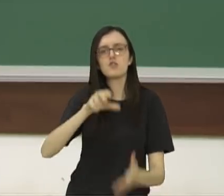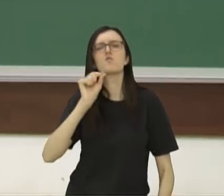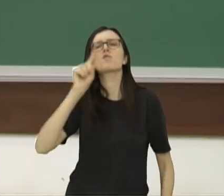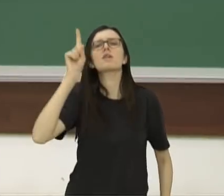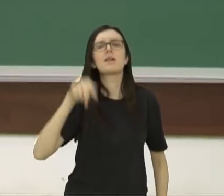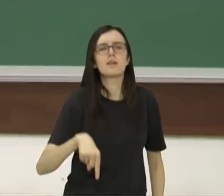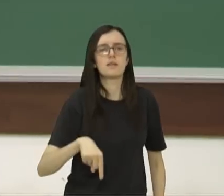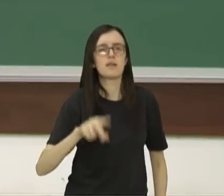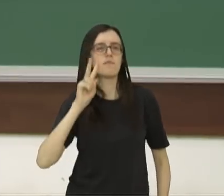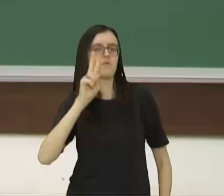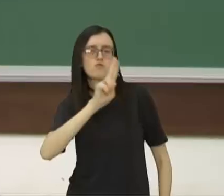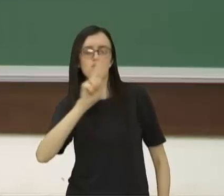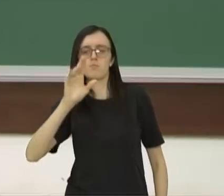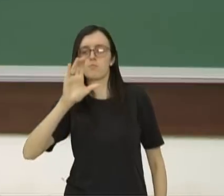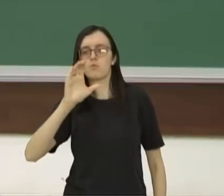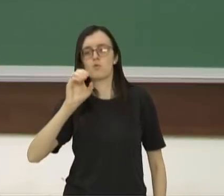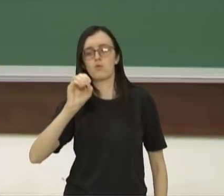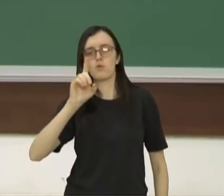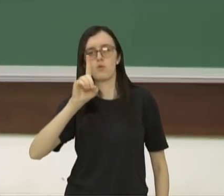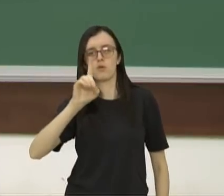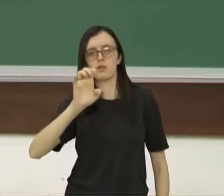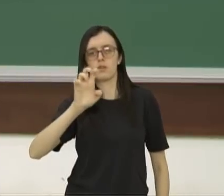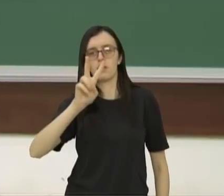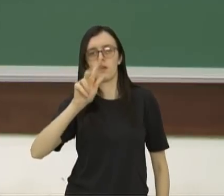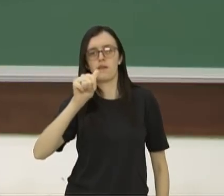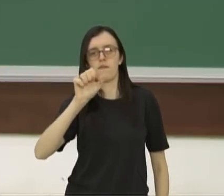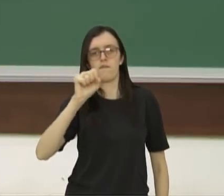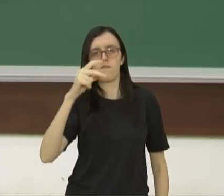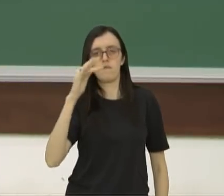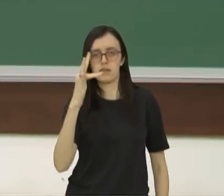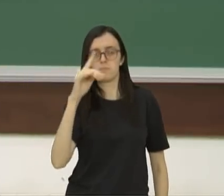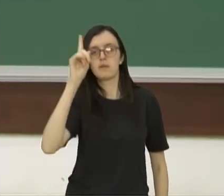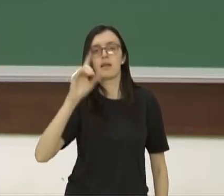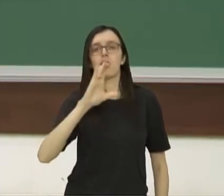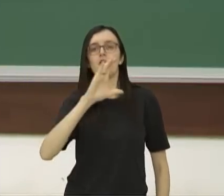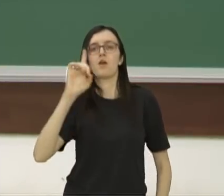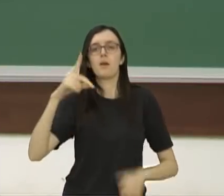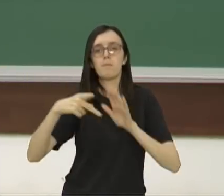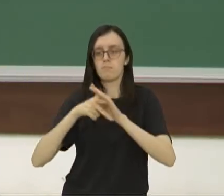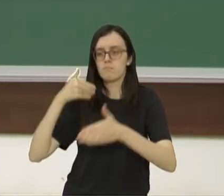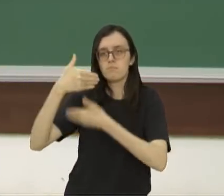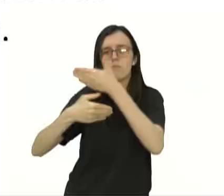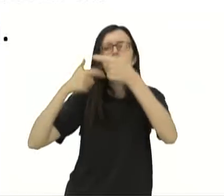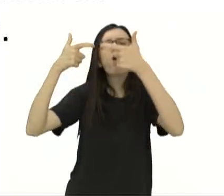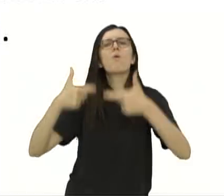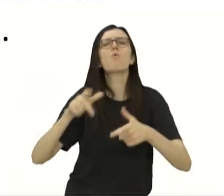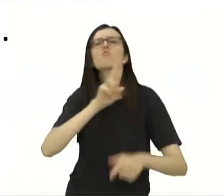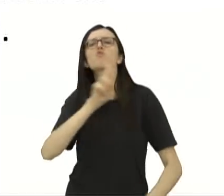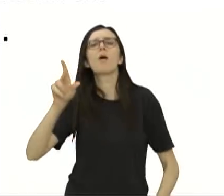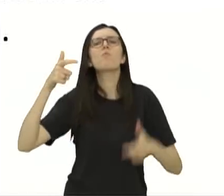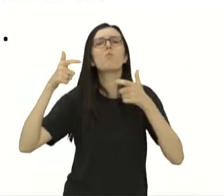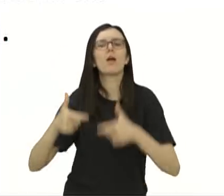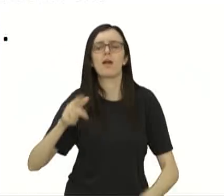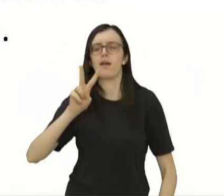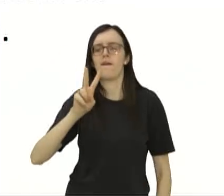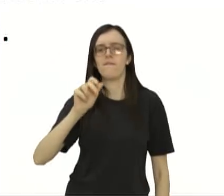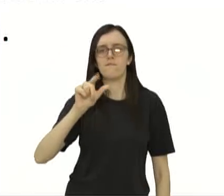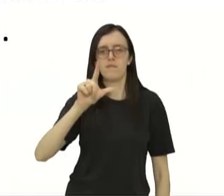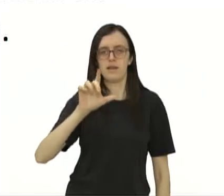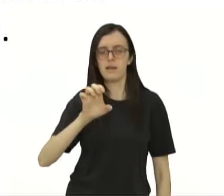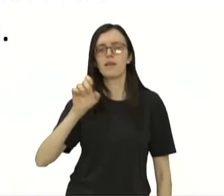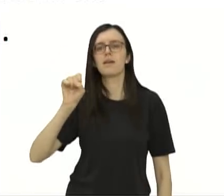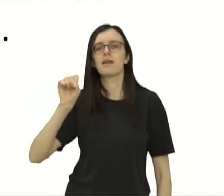a Codevasf, que é o quê? A Coordenação de Desenvolvimento do Vale do São Francisco. Vocês têm aqui no